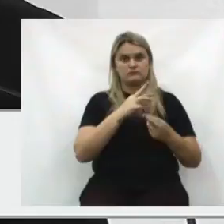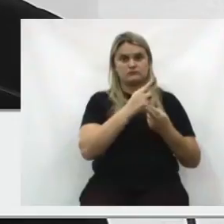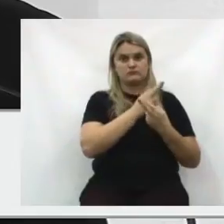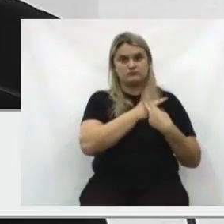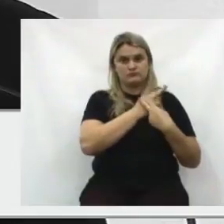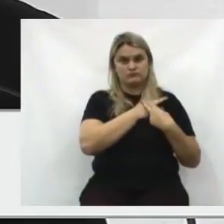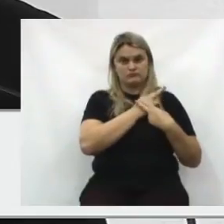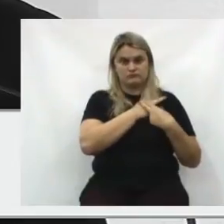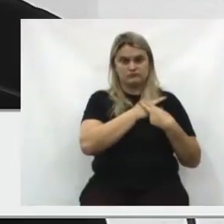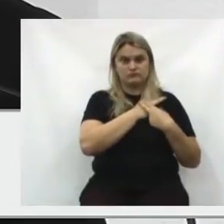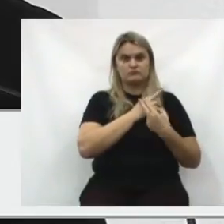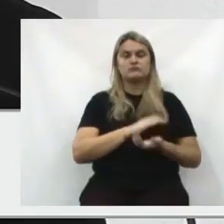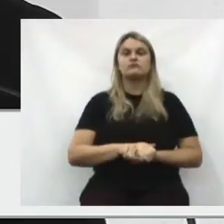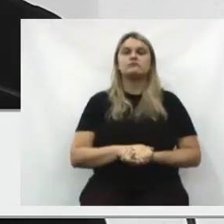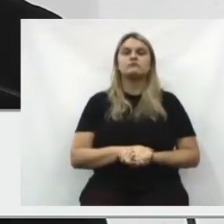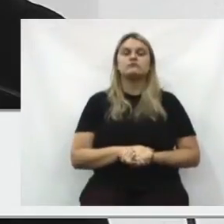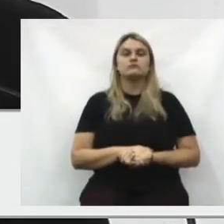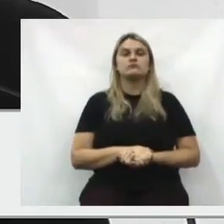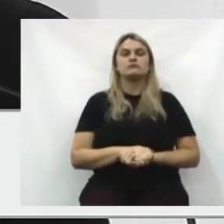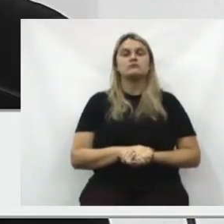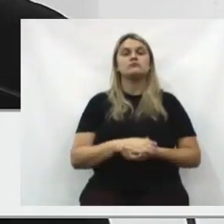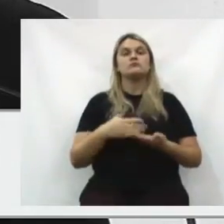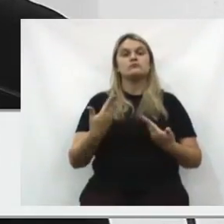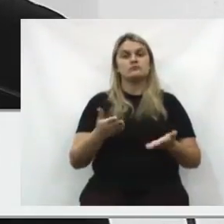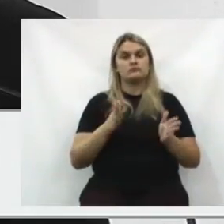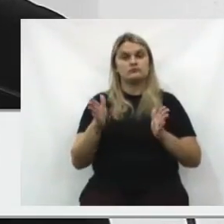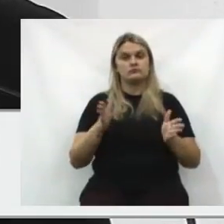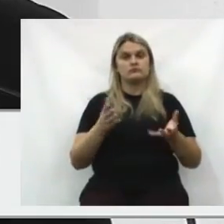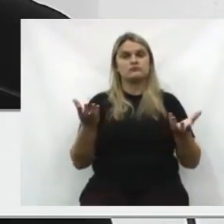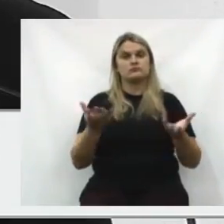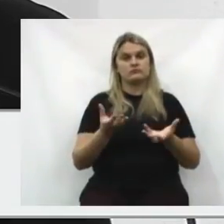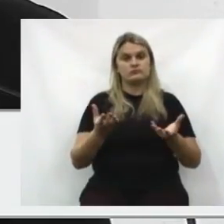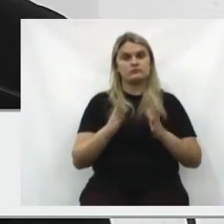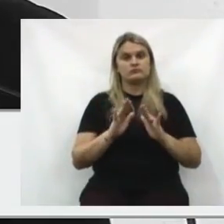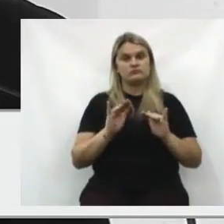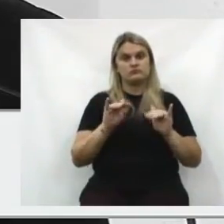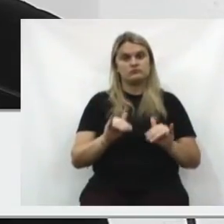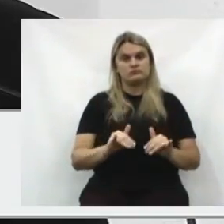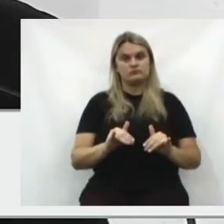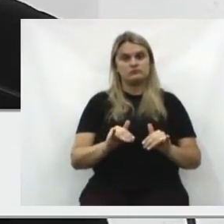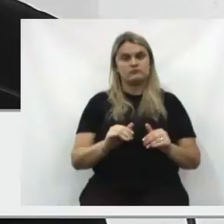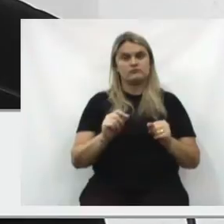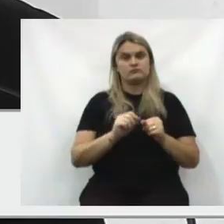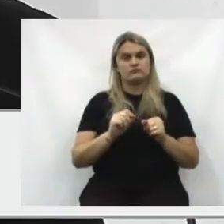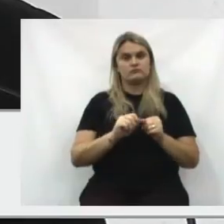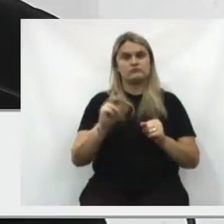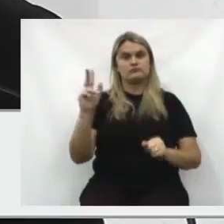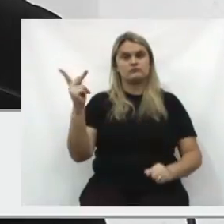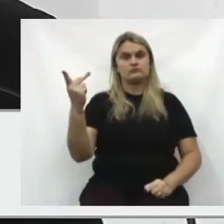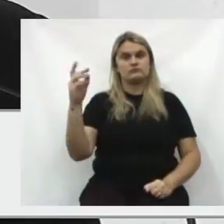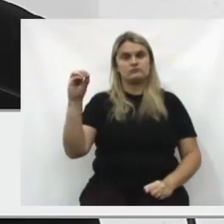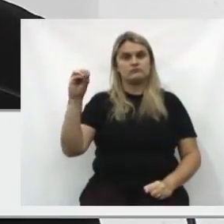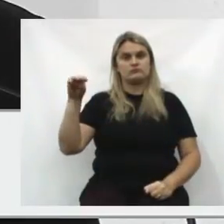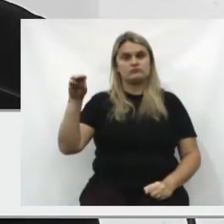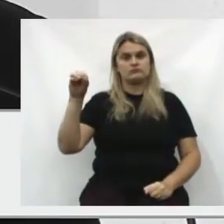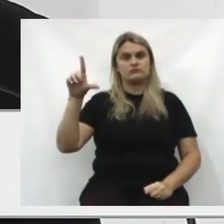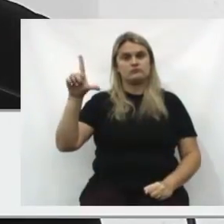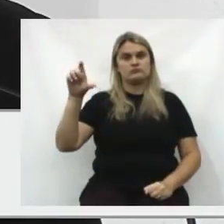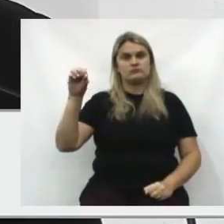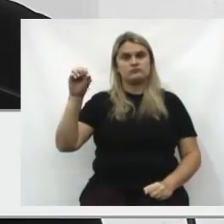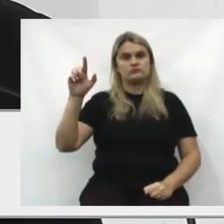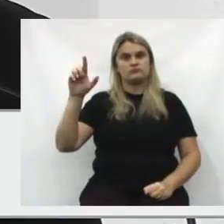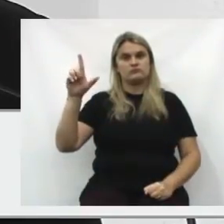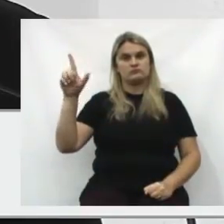prejuízo da responsabilização civil ou criminal. As partes requerem, ao final, a homologação